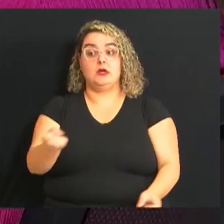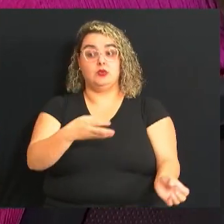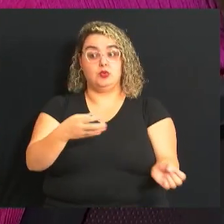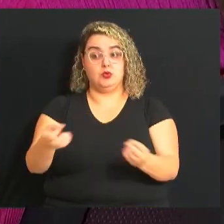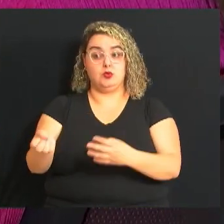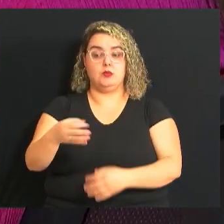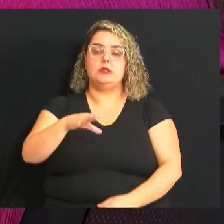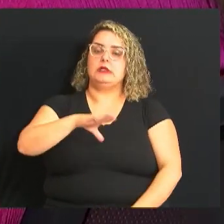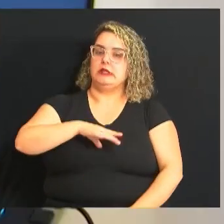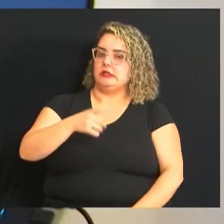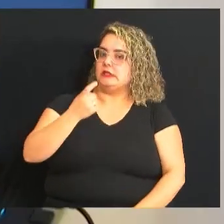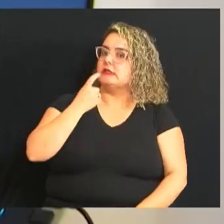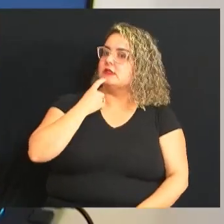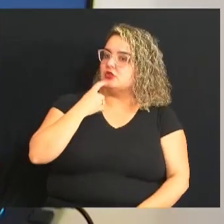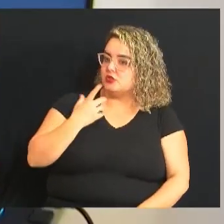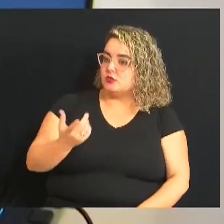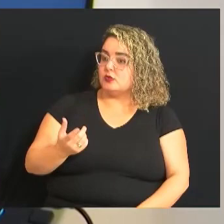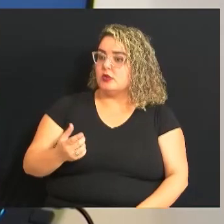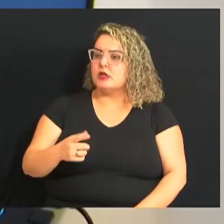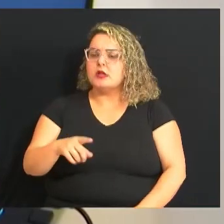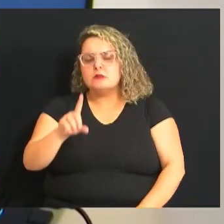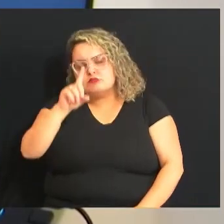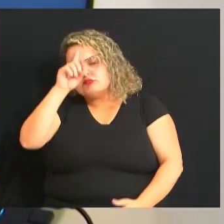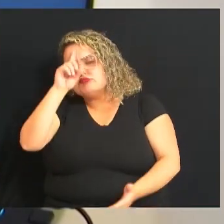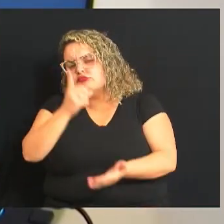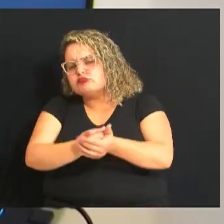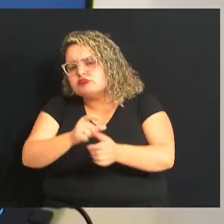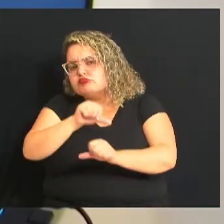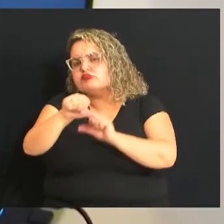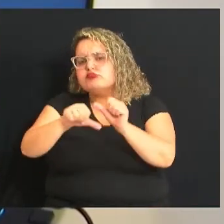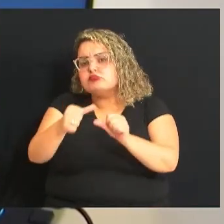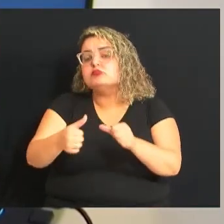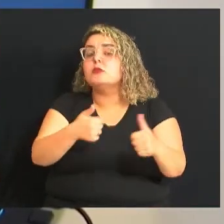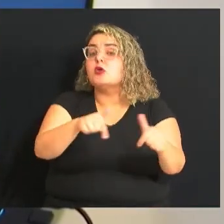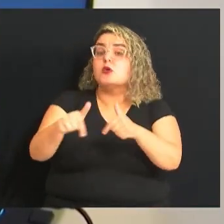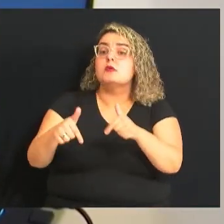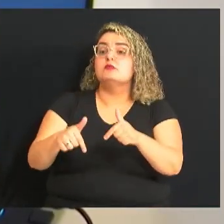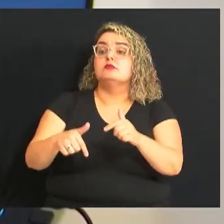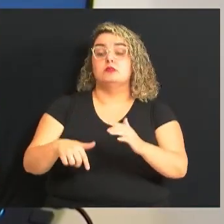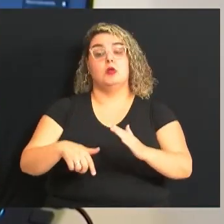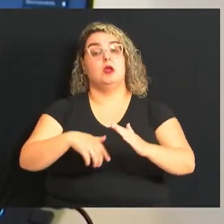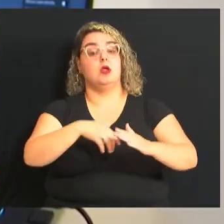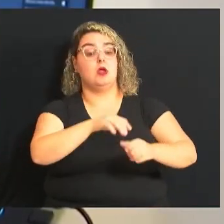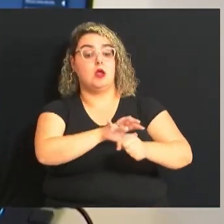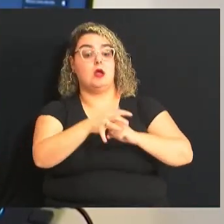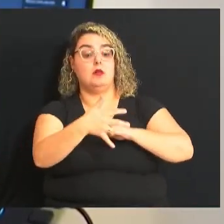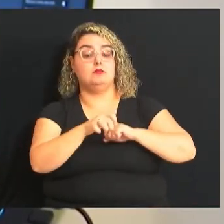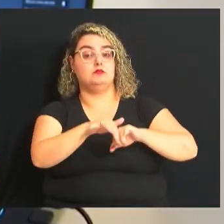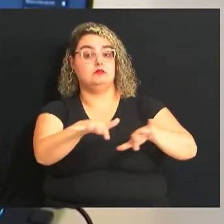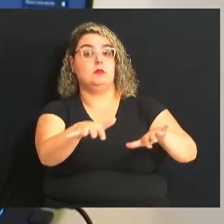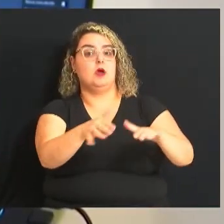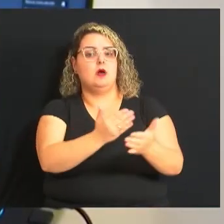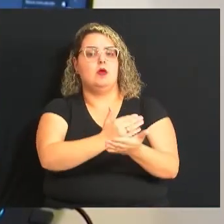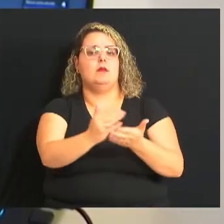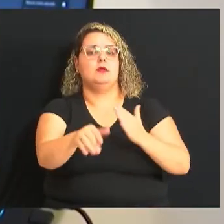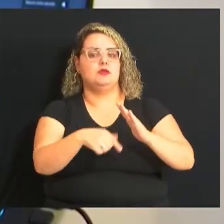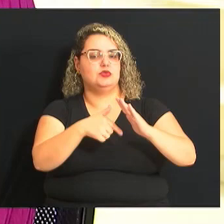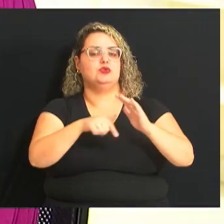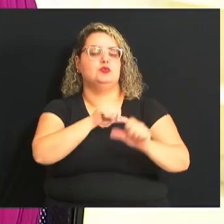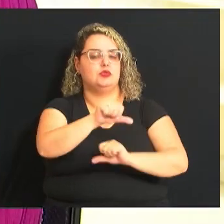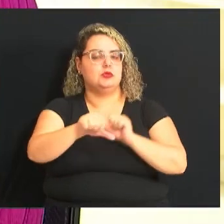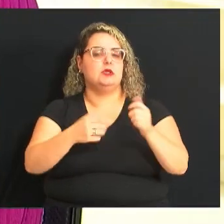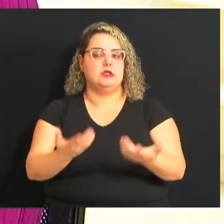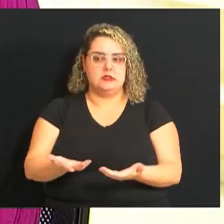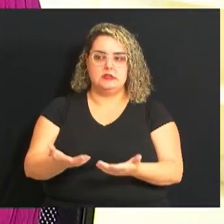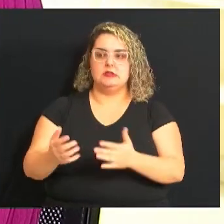e decidiu mudar a forma de trabalhar e a pandemia da covid-19 iniciou esse processo de mudança na empresa